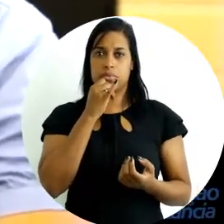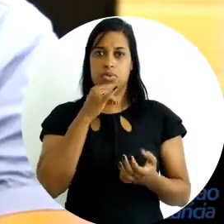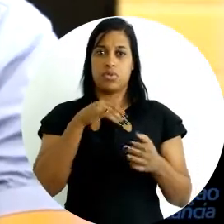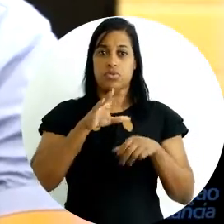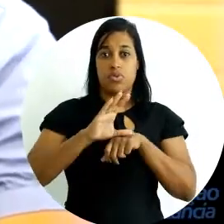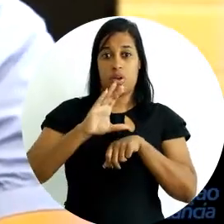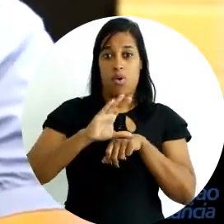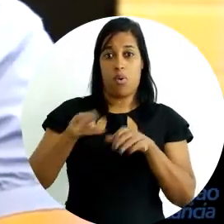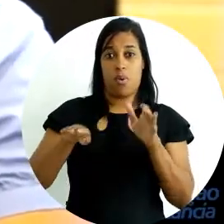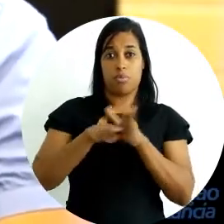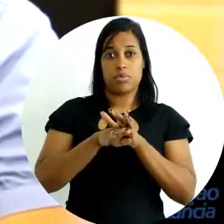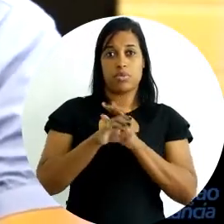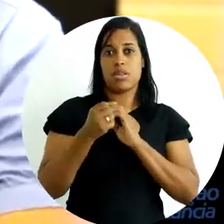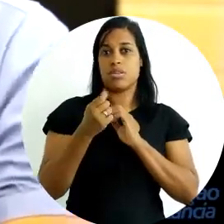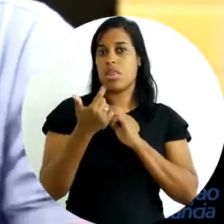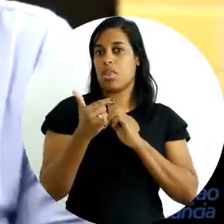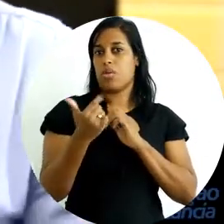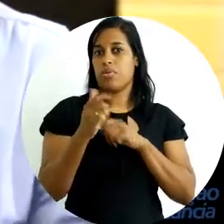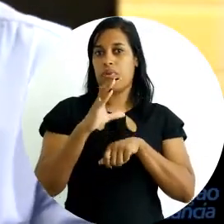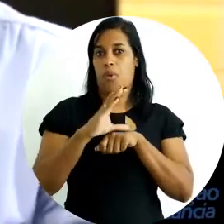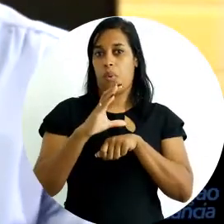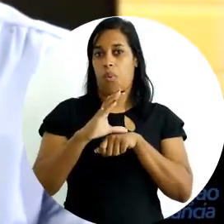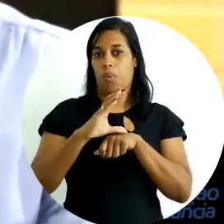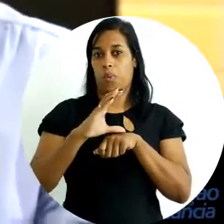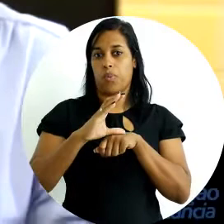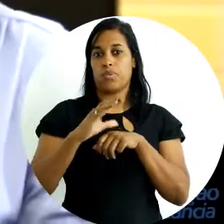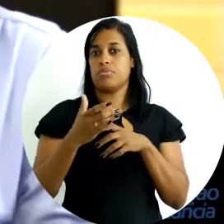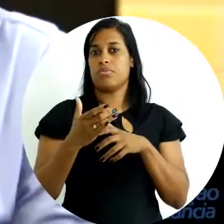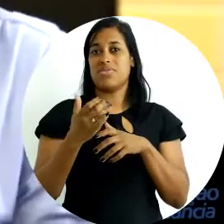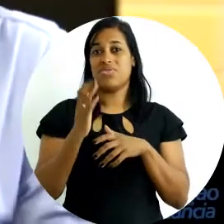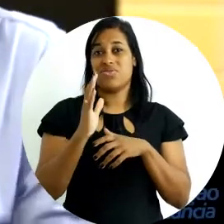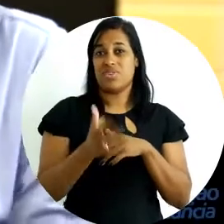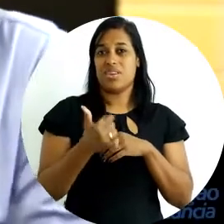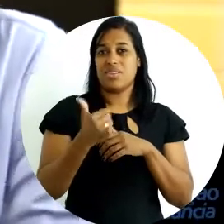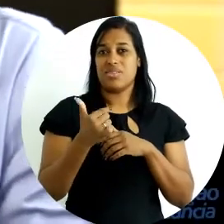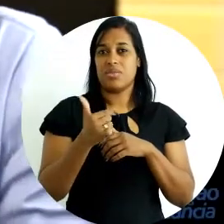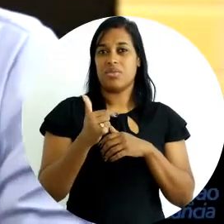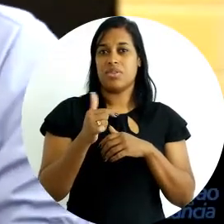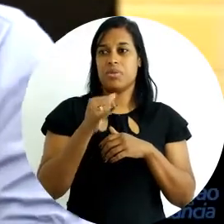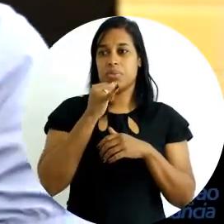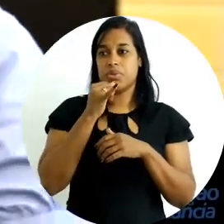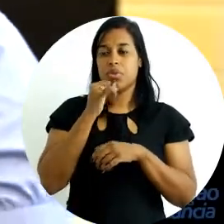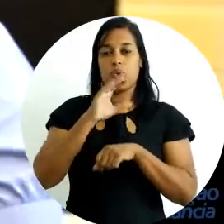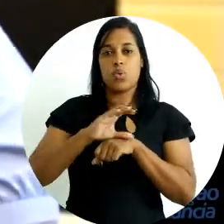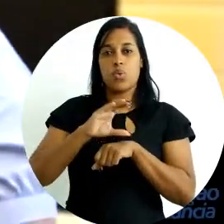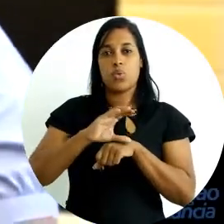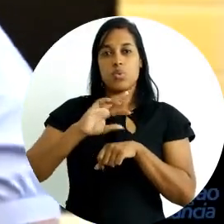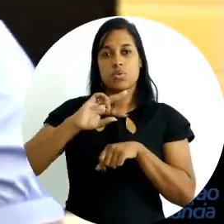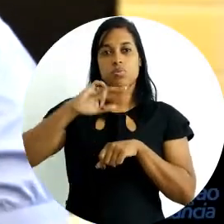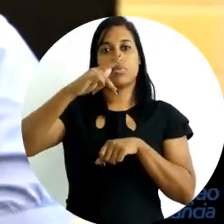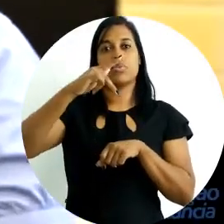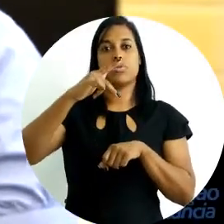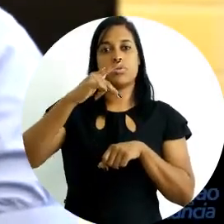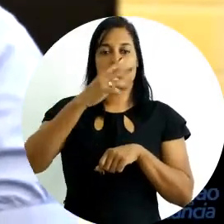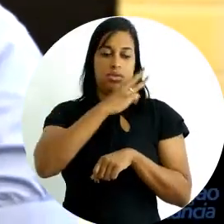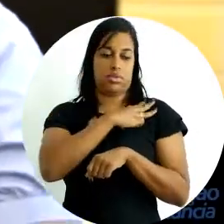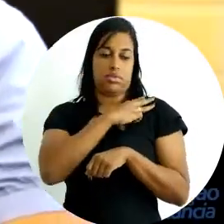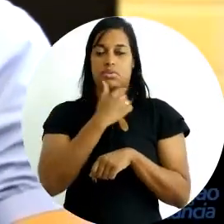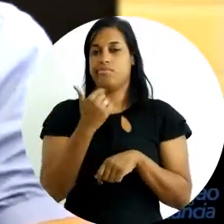chegar ao curso superior sem ter um curso secundário, já que não havia curso secundário na